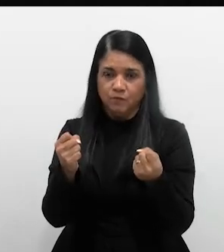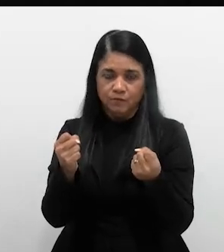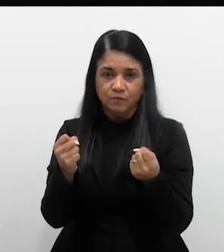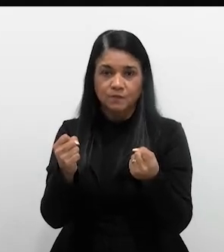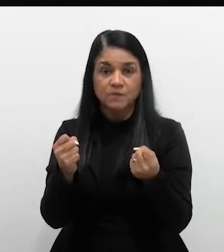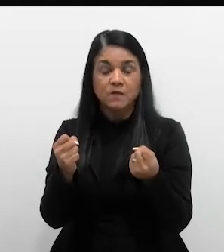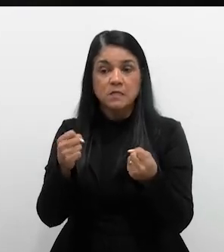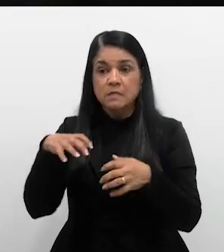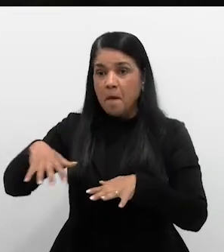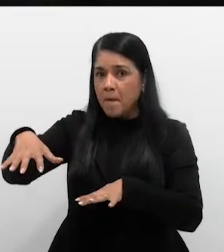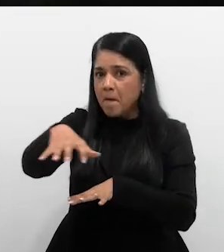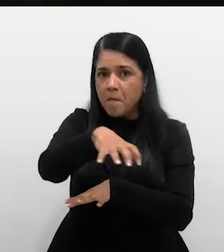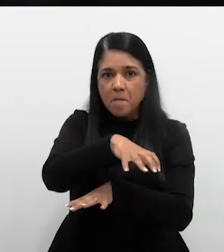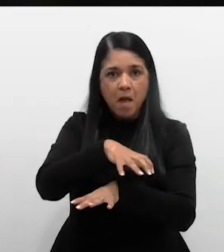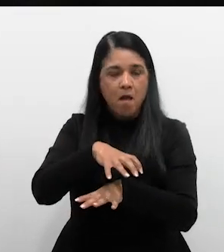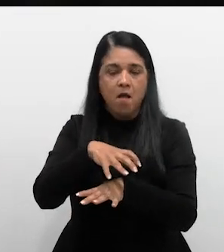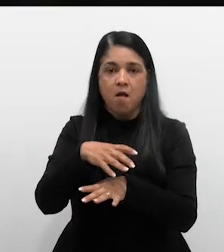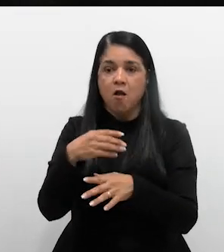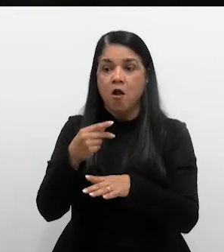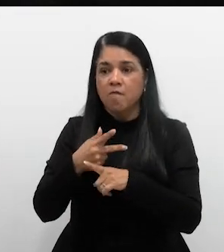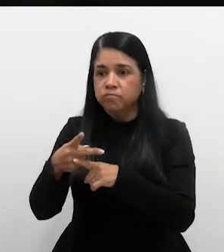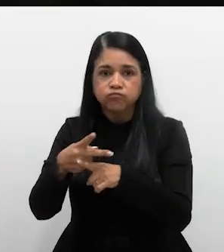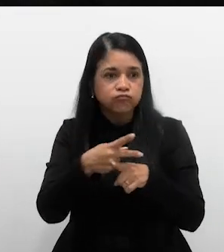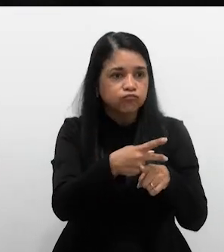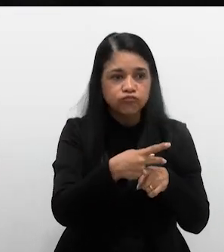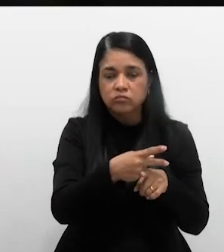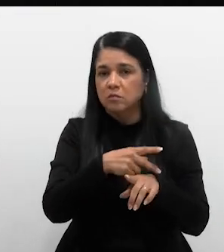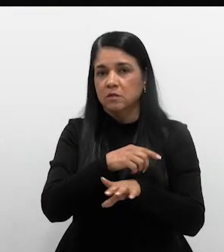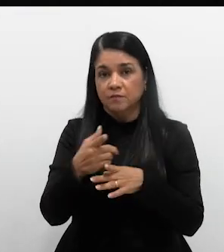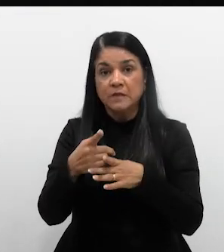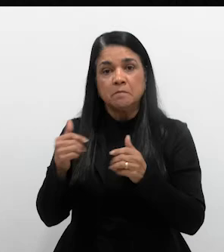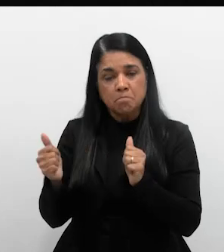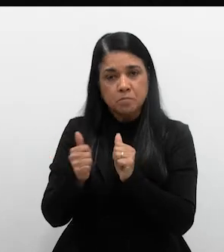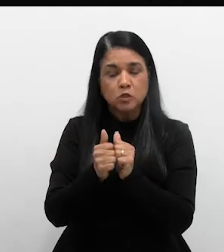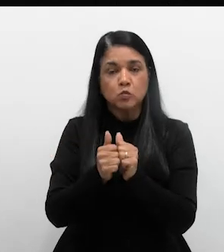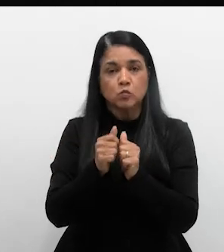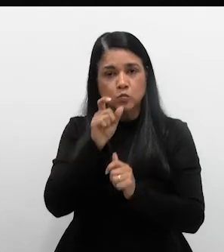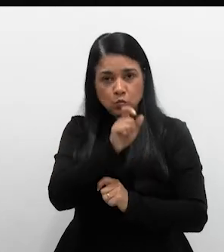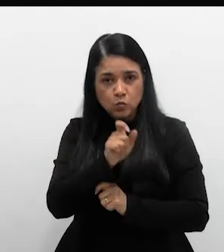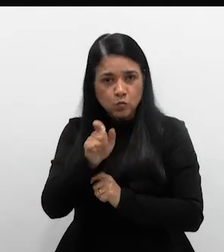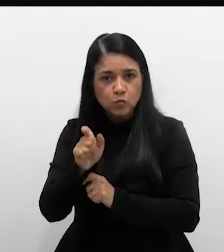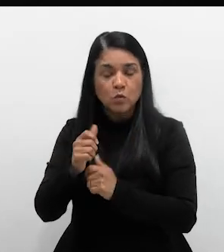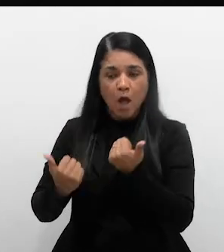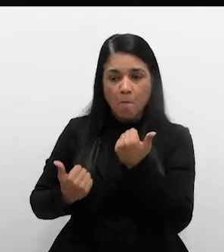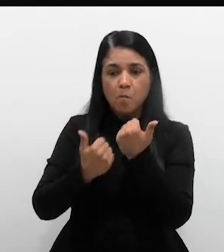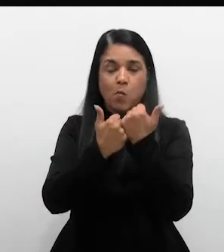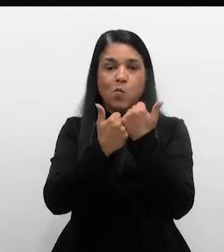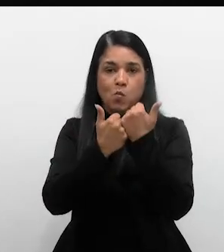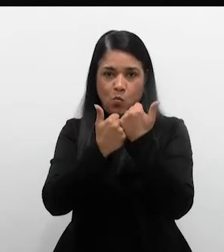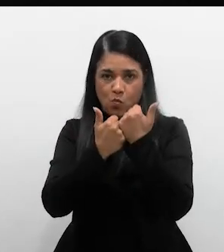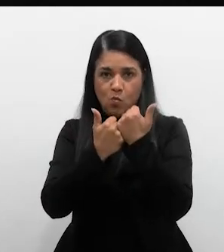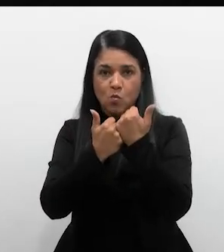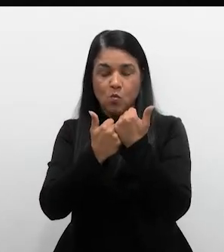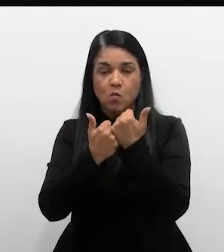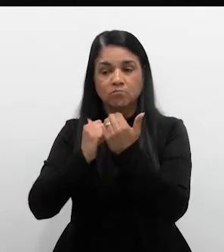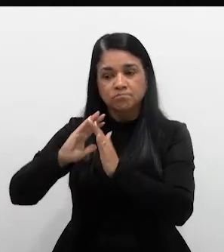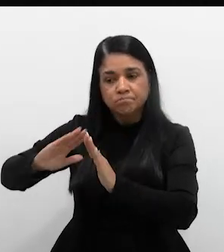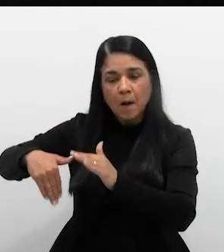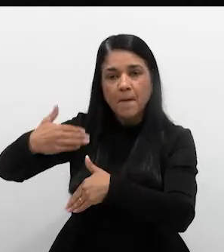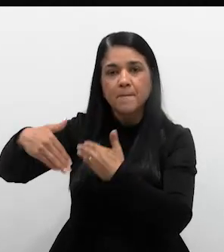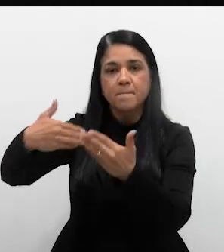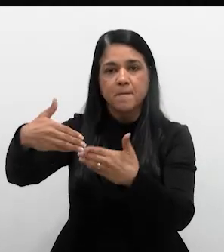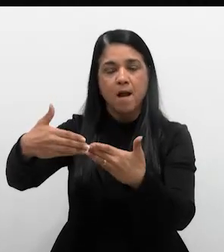e talvez você não consiga estar em todos os lugares ao mesmo tempo. Então ter pessoas junto com a gente que possam colaborar com o